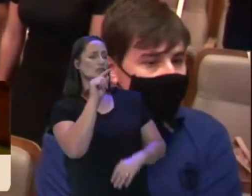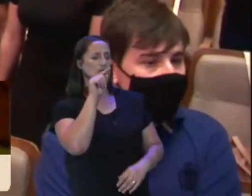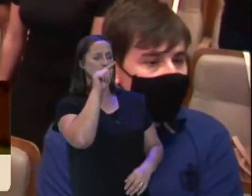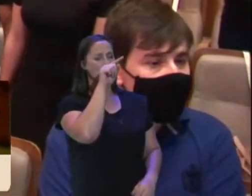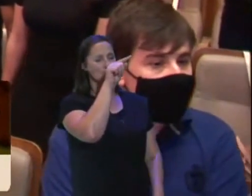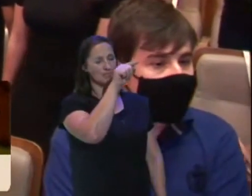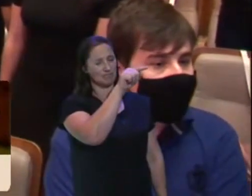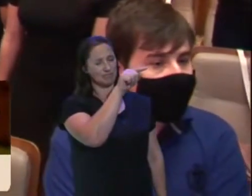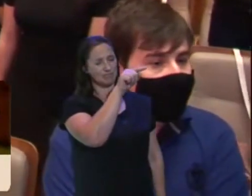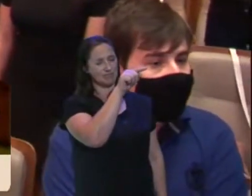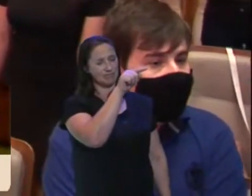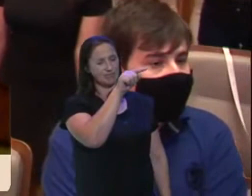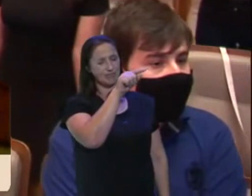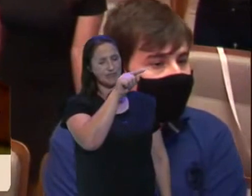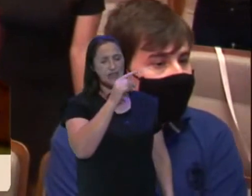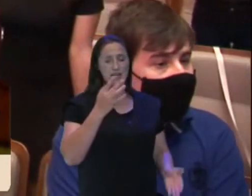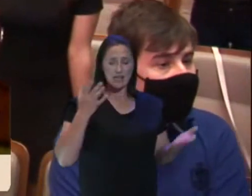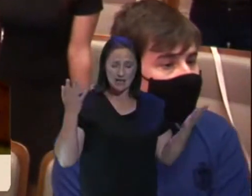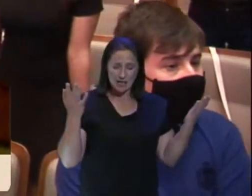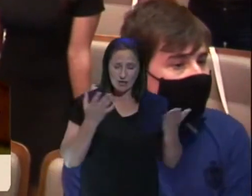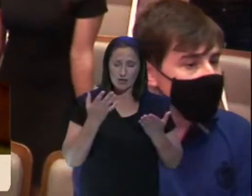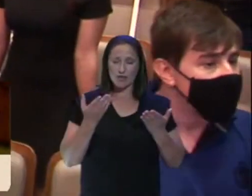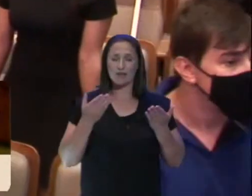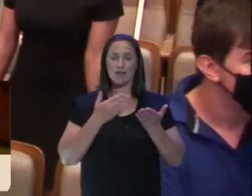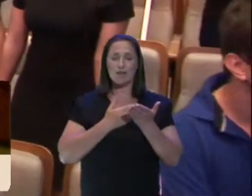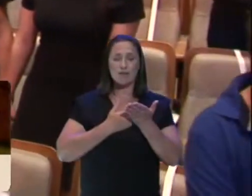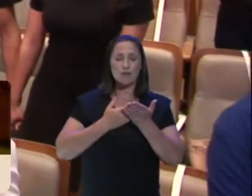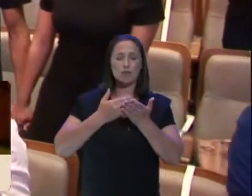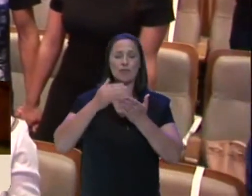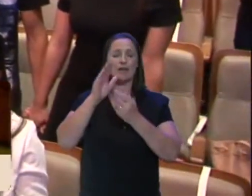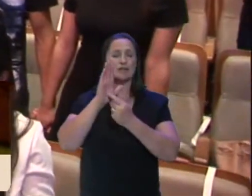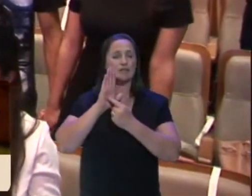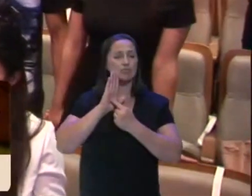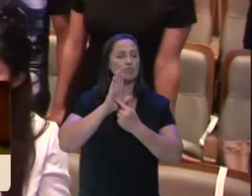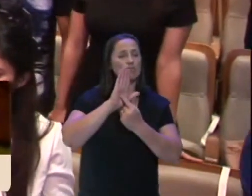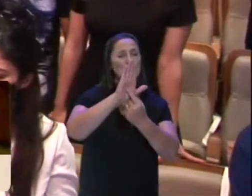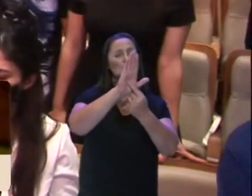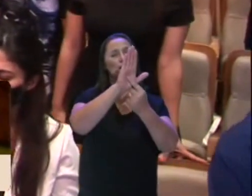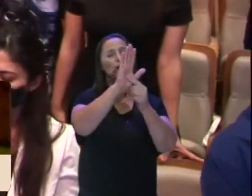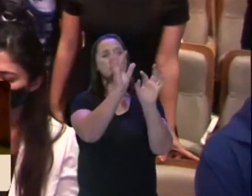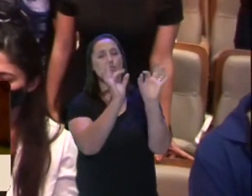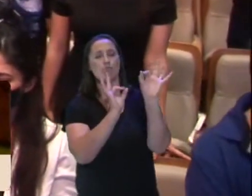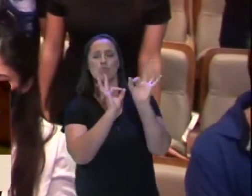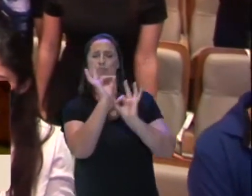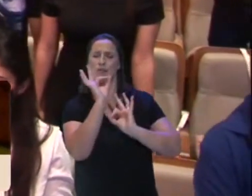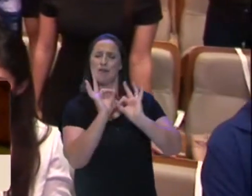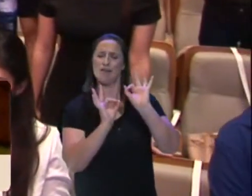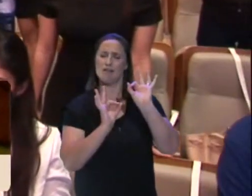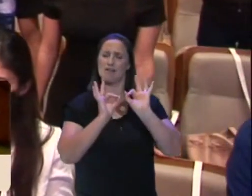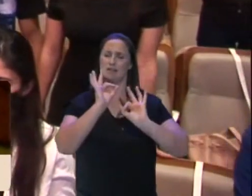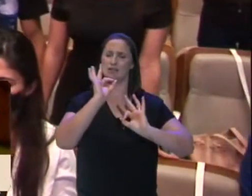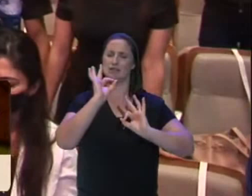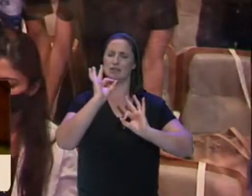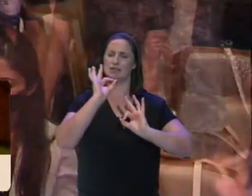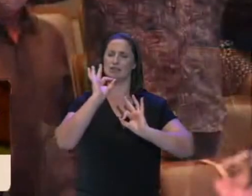te pedir, começa a revelar o teu plano, o teu propósito, os teus